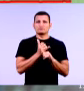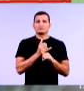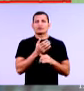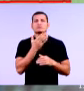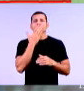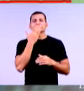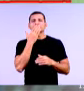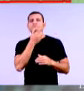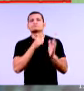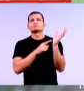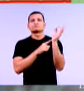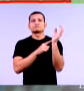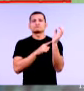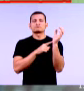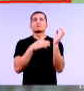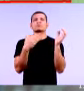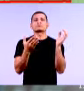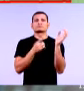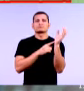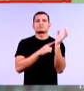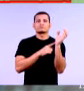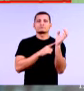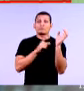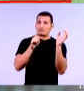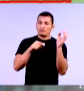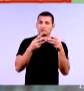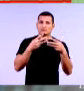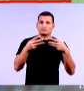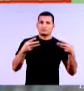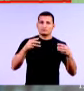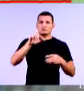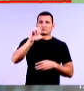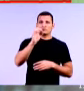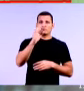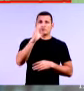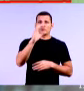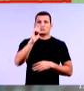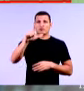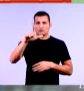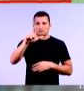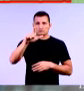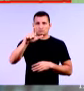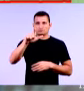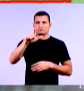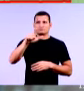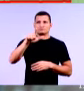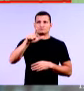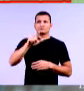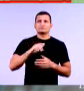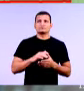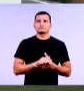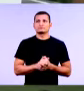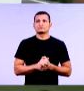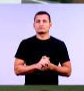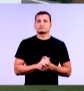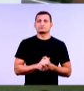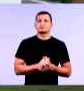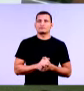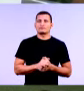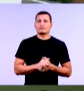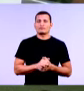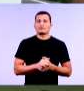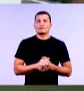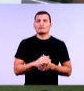de rede é essa? É uma rede local sem fio. Muito nós bem. Só, tá pode, só fazemos uma observação